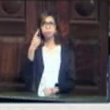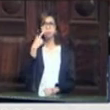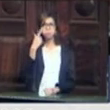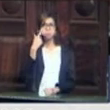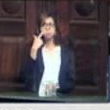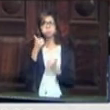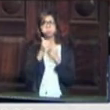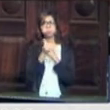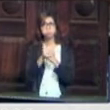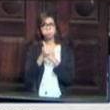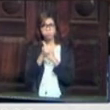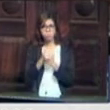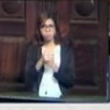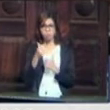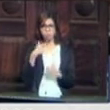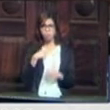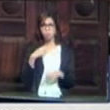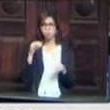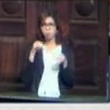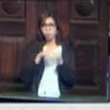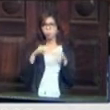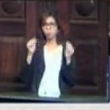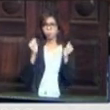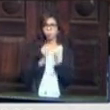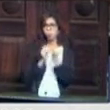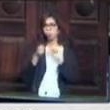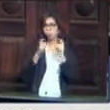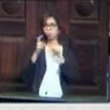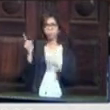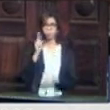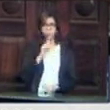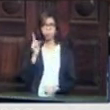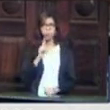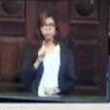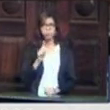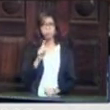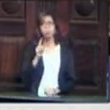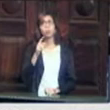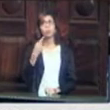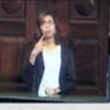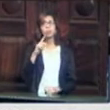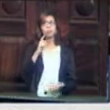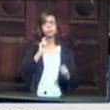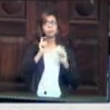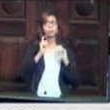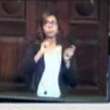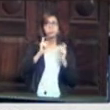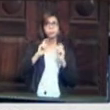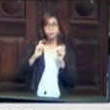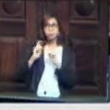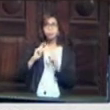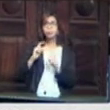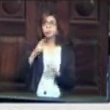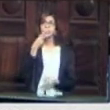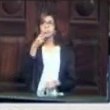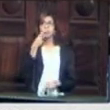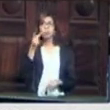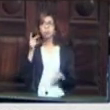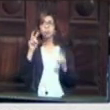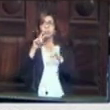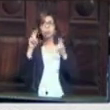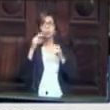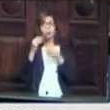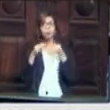fazendo parte da comissão de orçamento, a audiência pública promovida por aquela comissão que tratou da